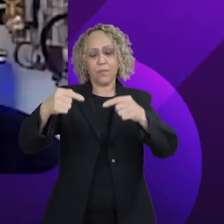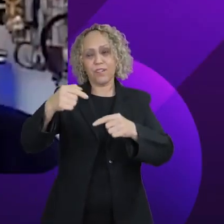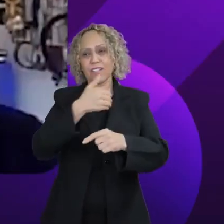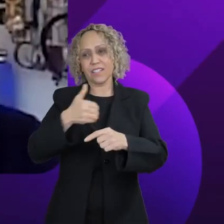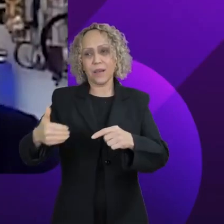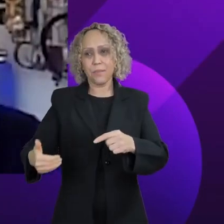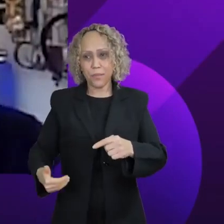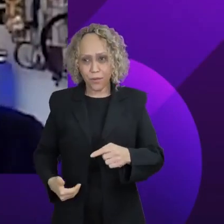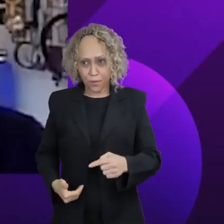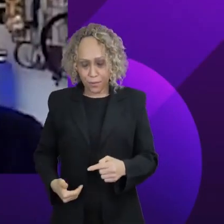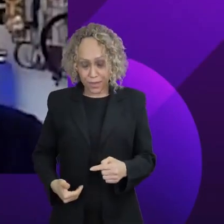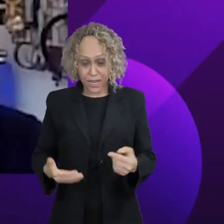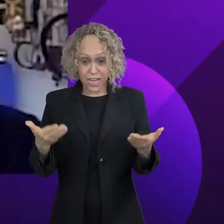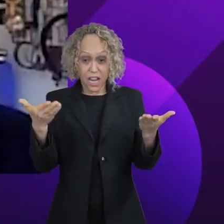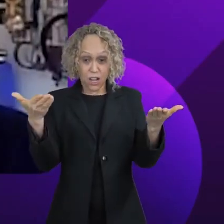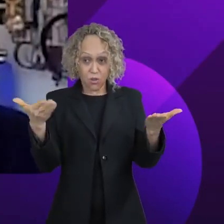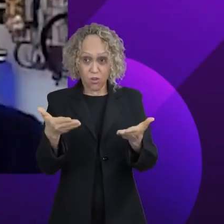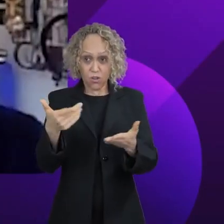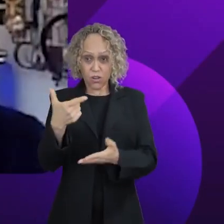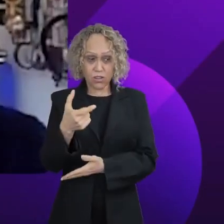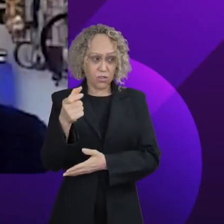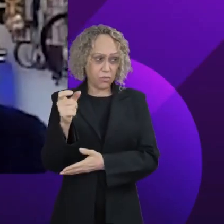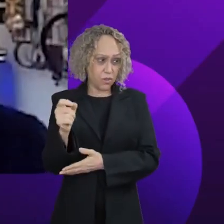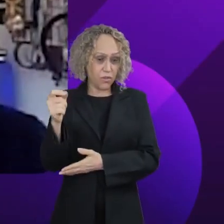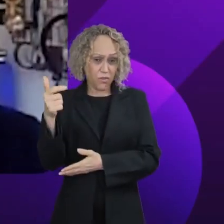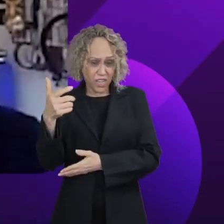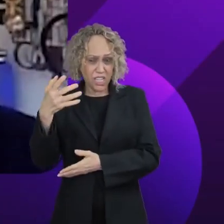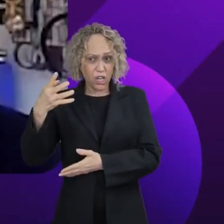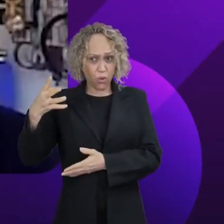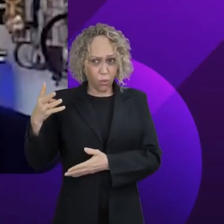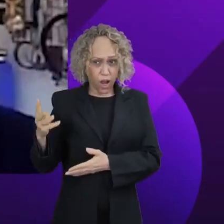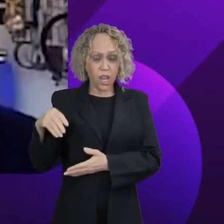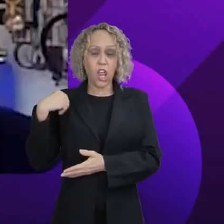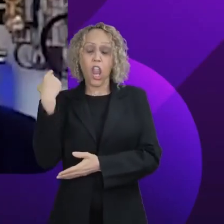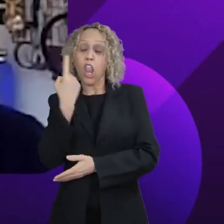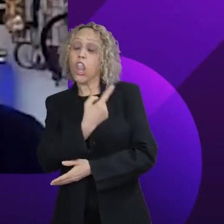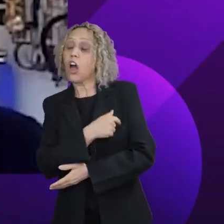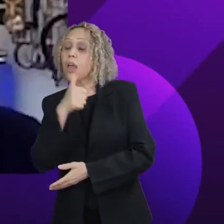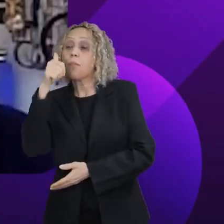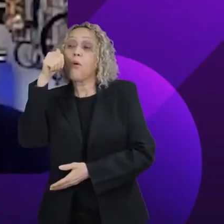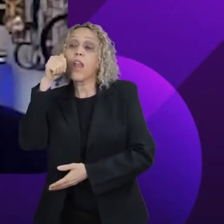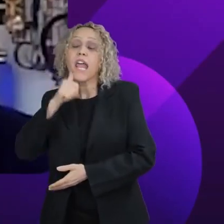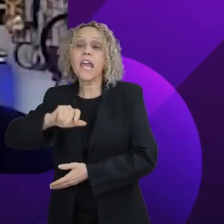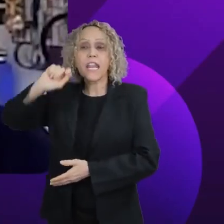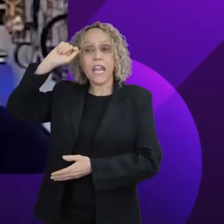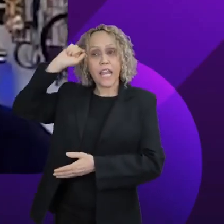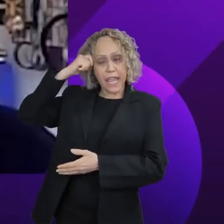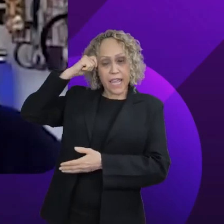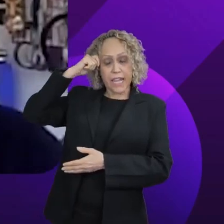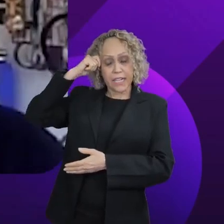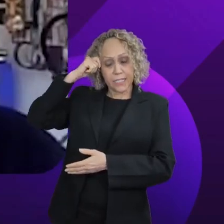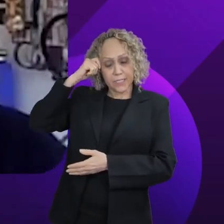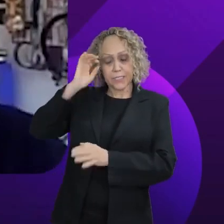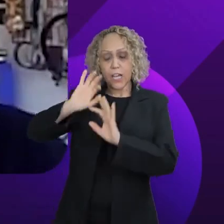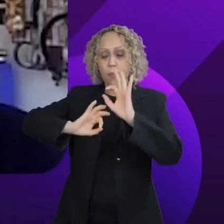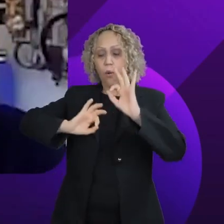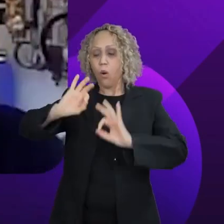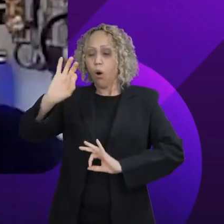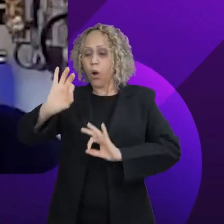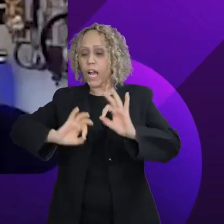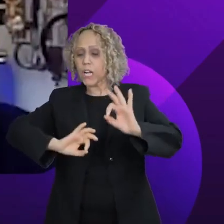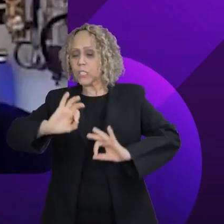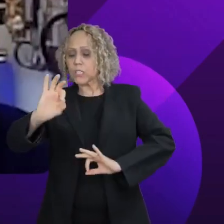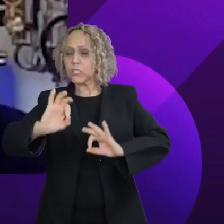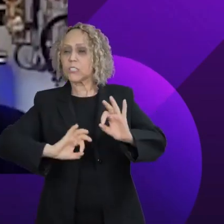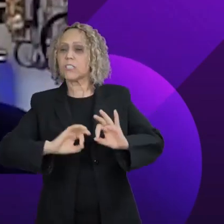renova-se essa forma. Nós, mulheres negras, estamos em processo organizativo